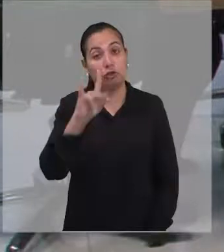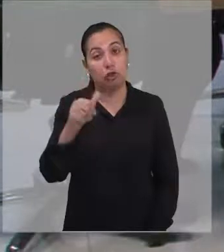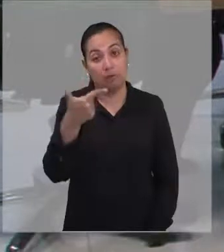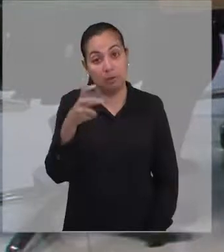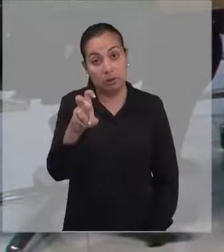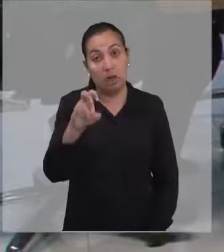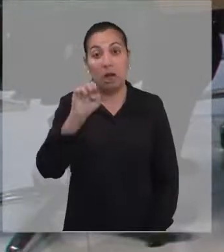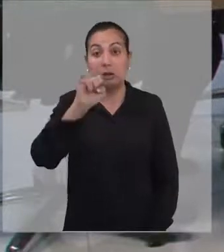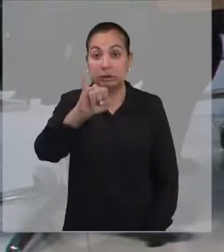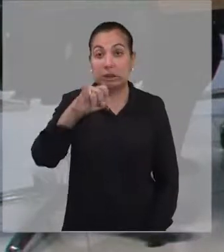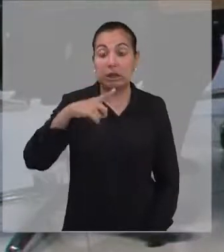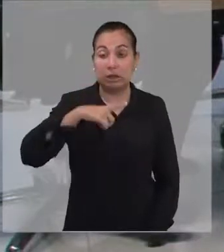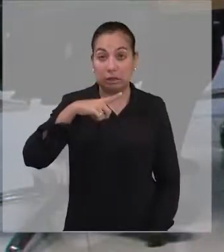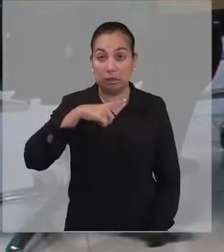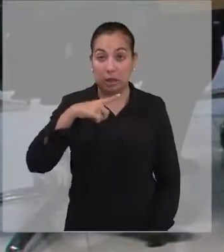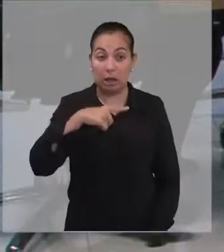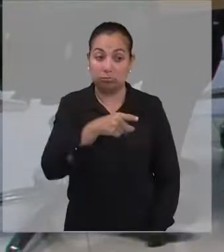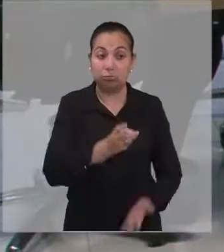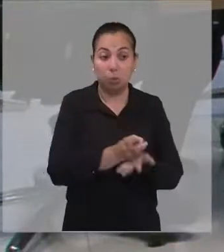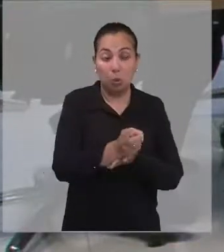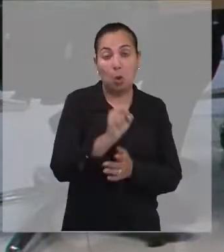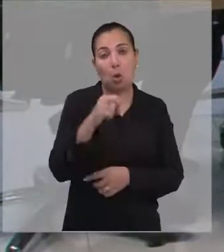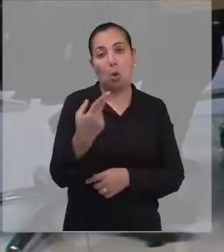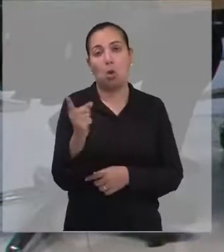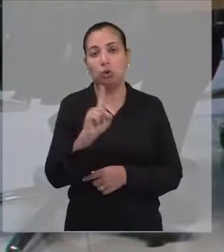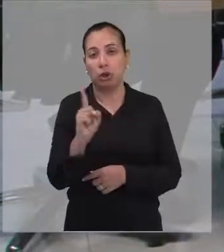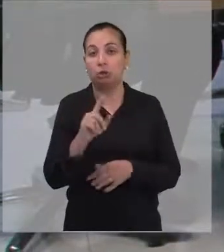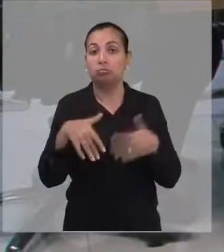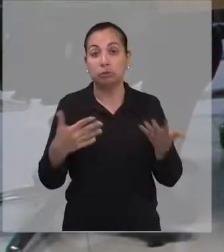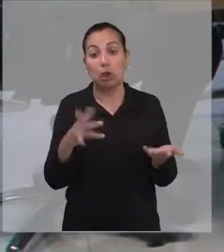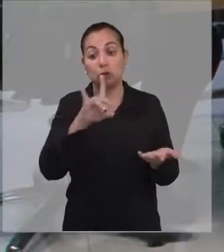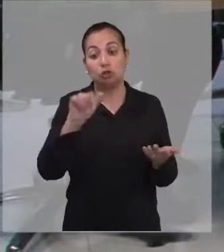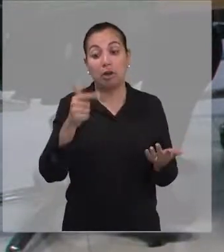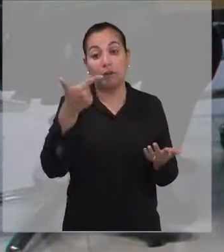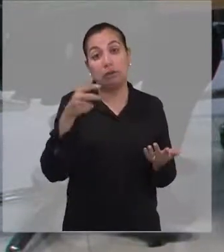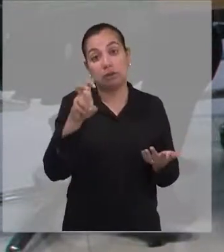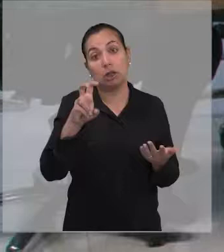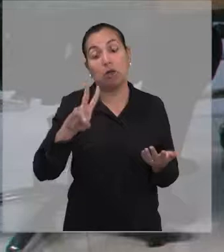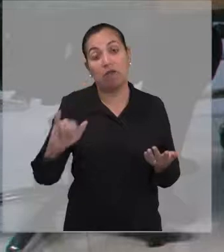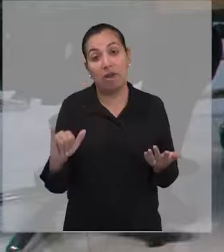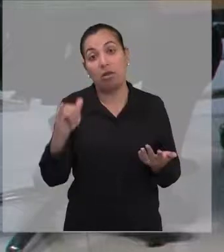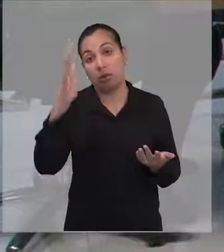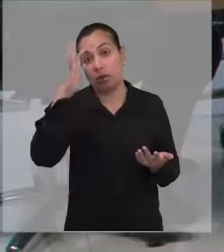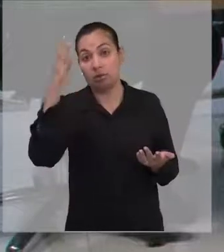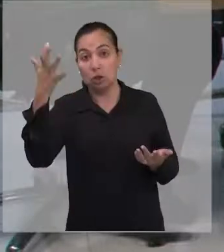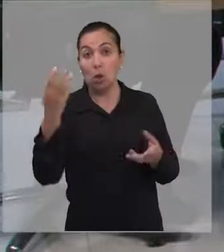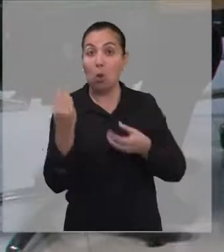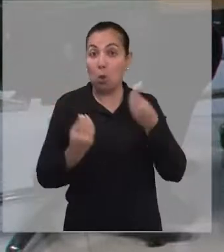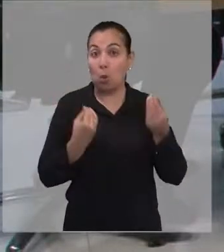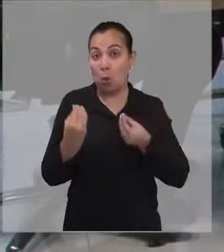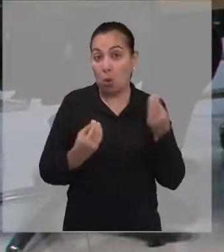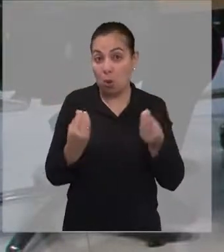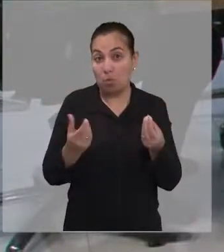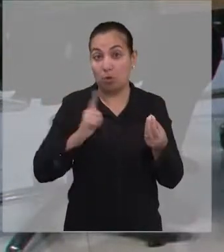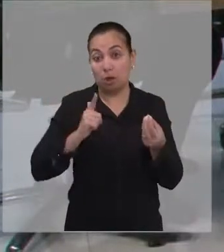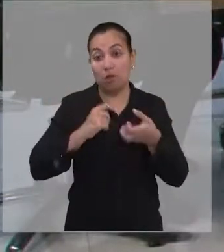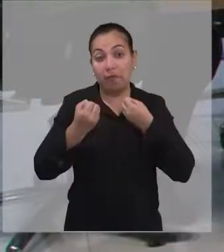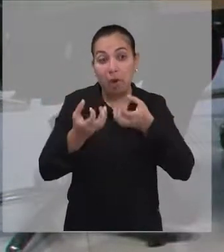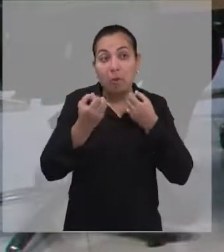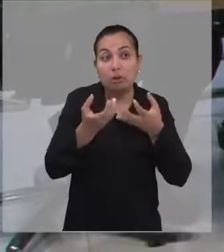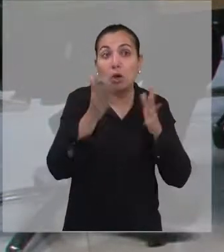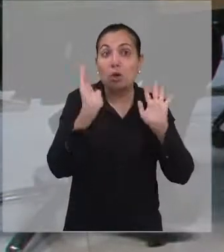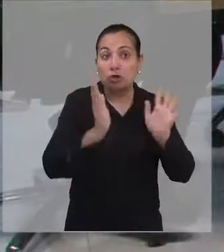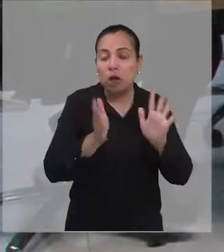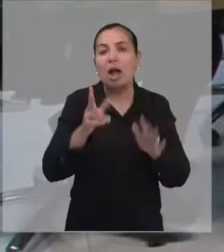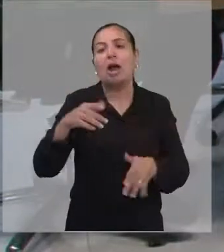a suspeição do juiz, anula o processo. Esse dia 25 é o dia D para saber essa questão com as informações que tem hoje. Acredito que eles vão